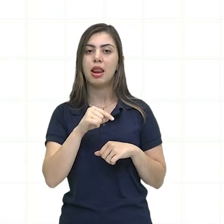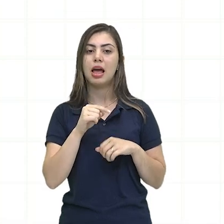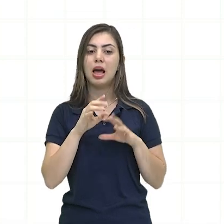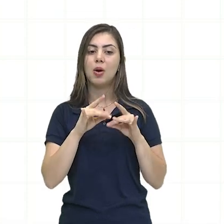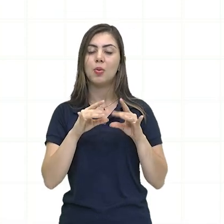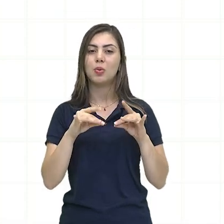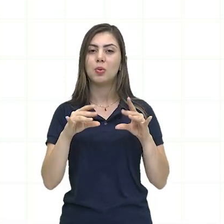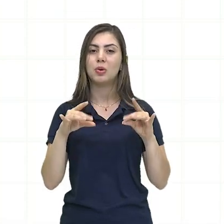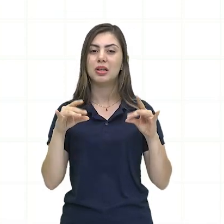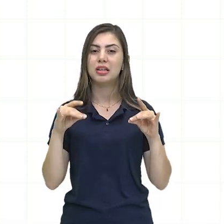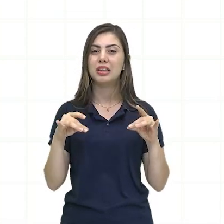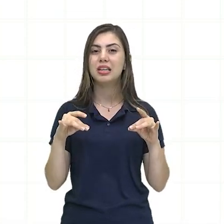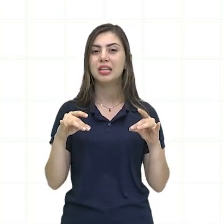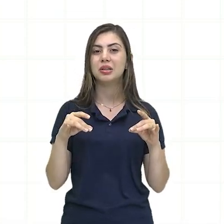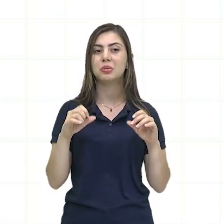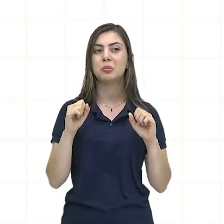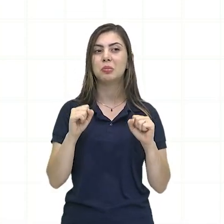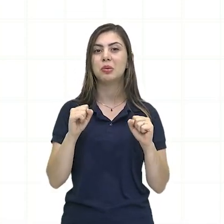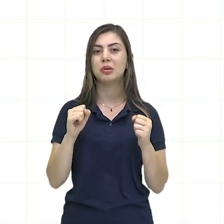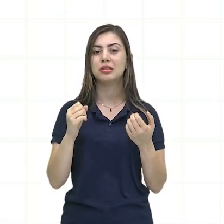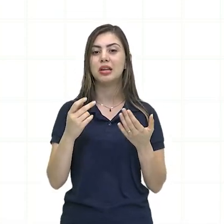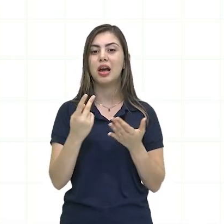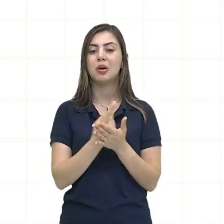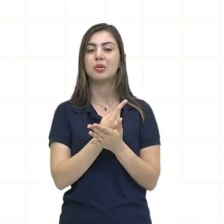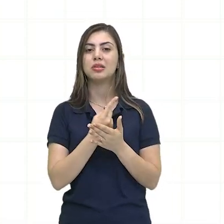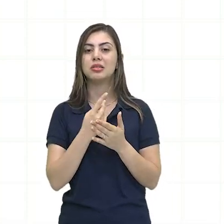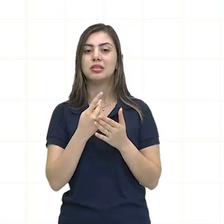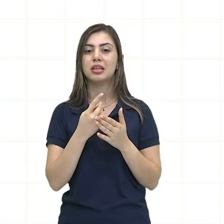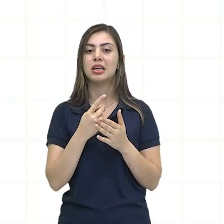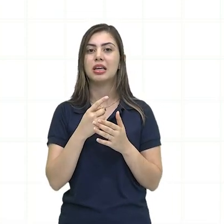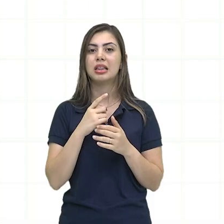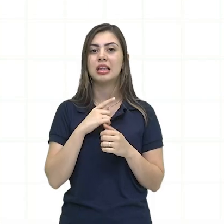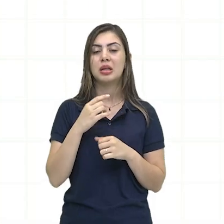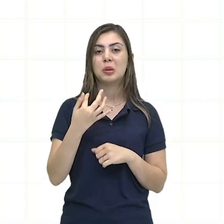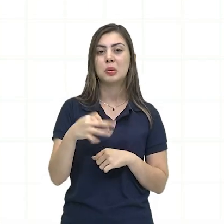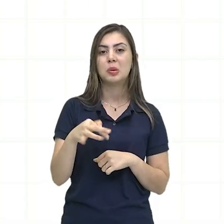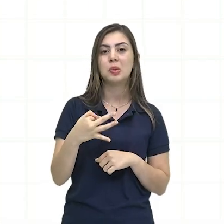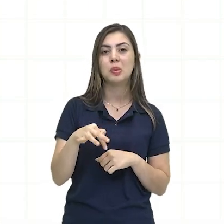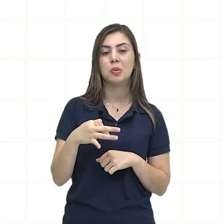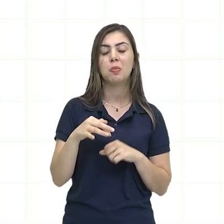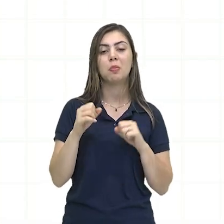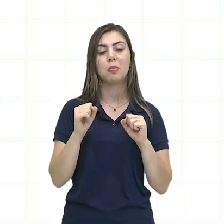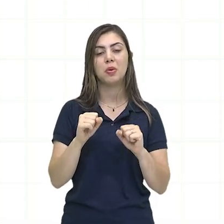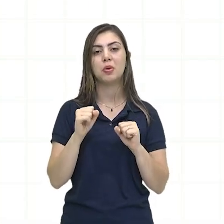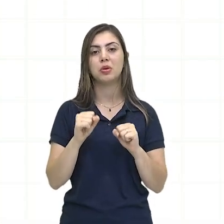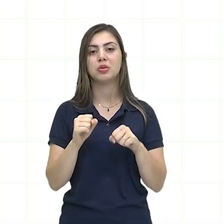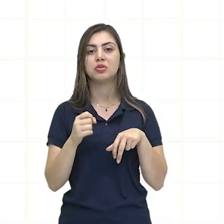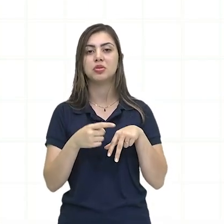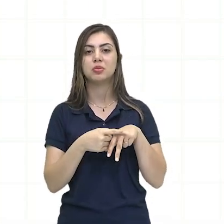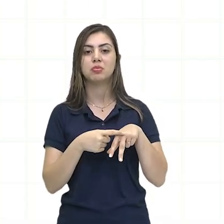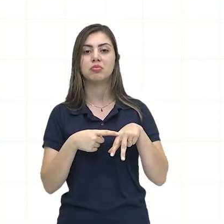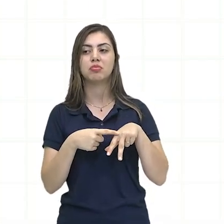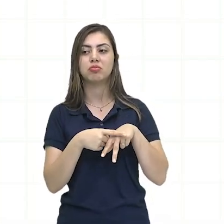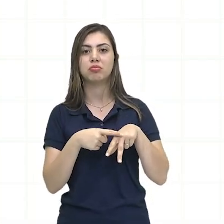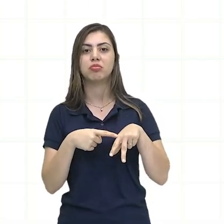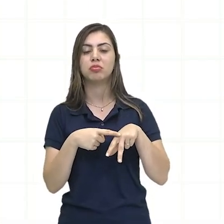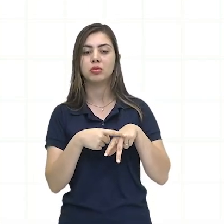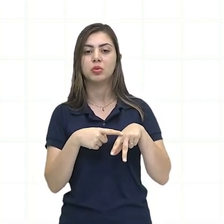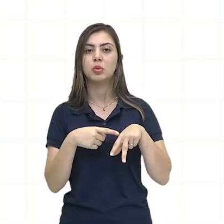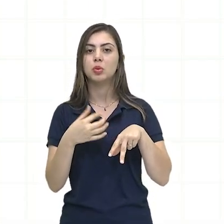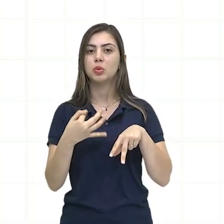líquido sinovial. Então, você tem bursite também no quadril, certo? Chama-se